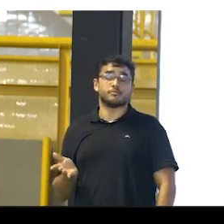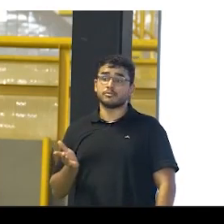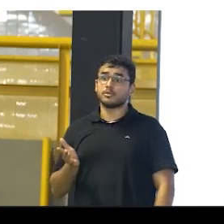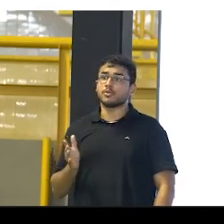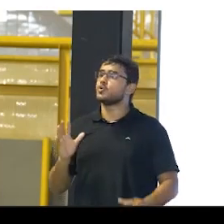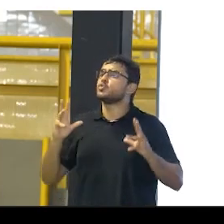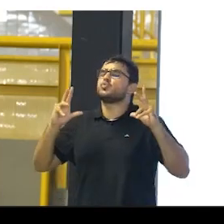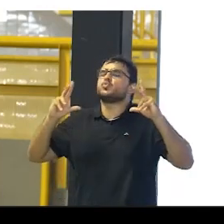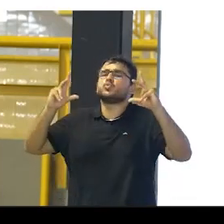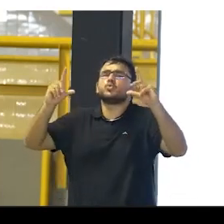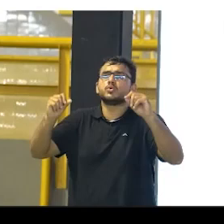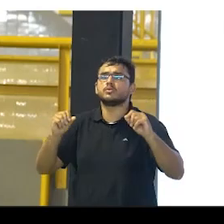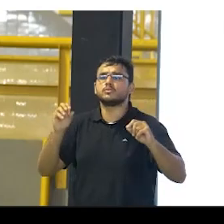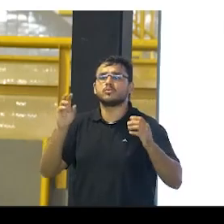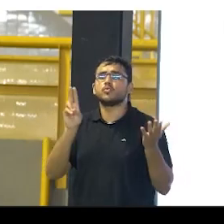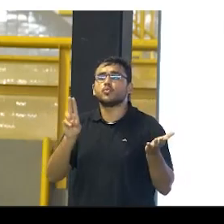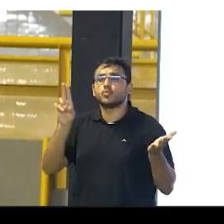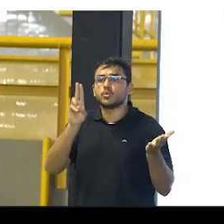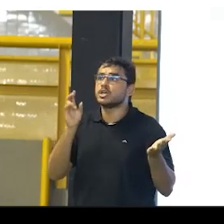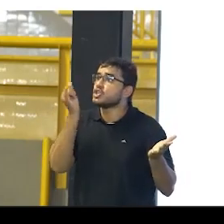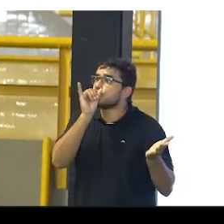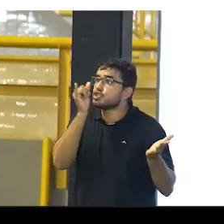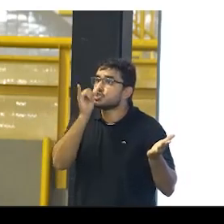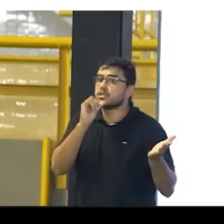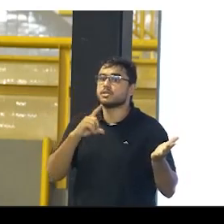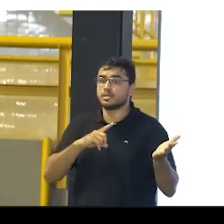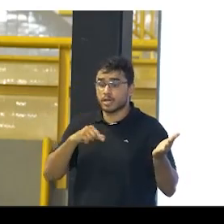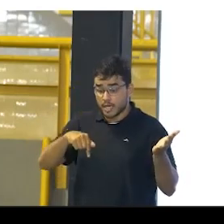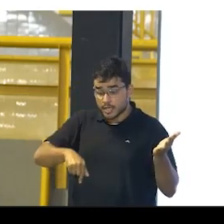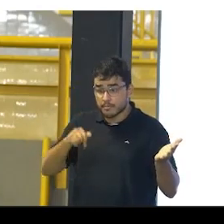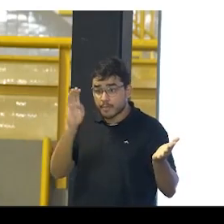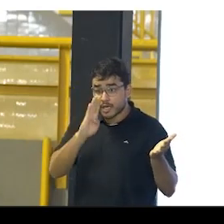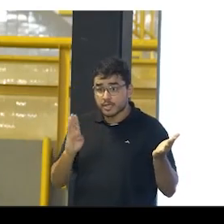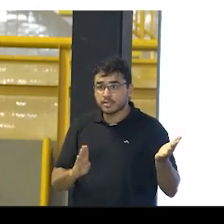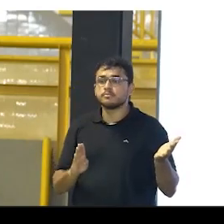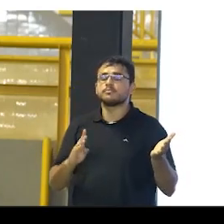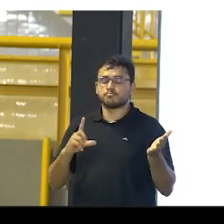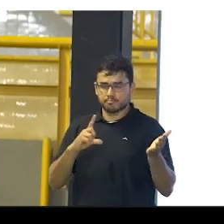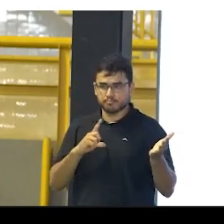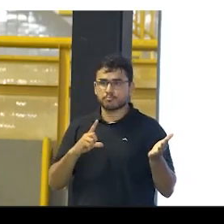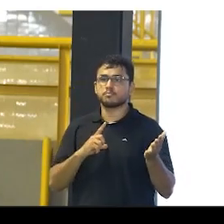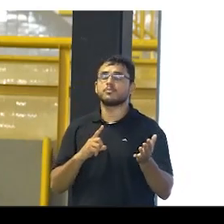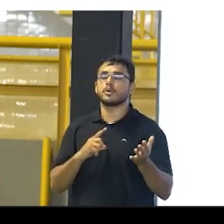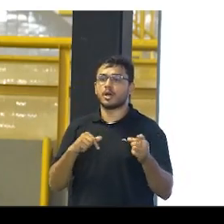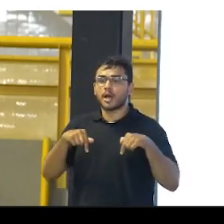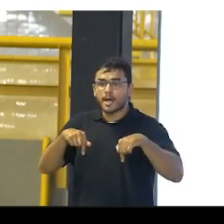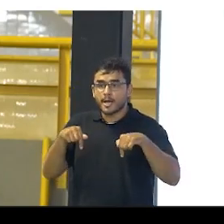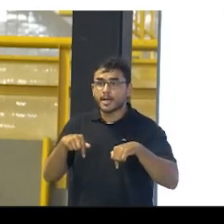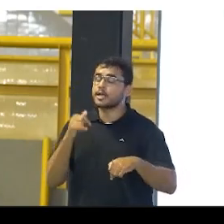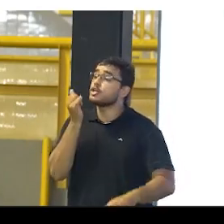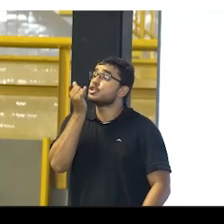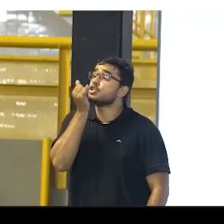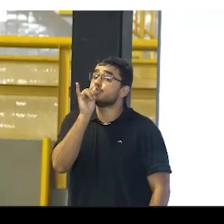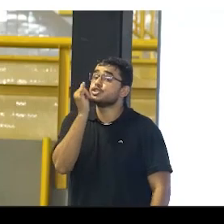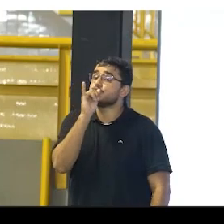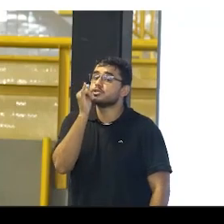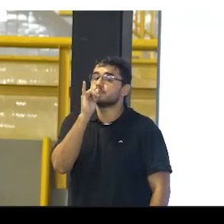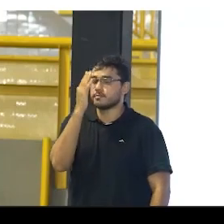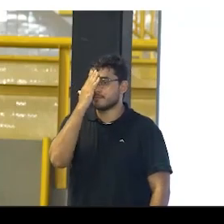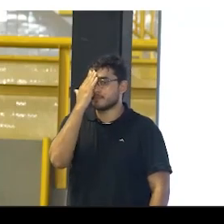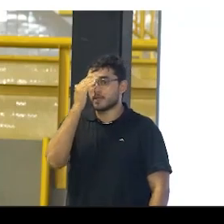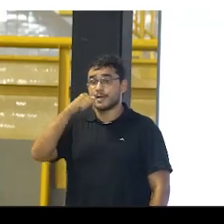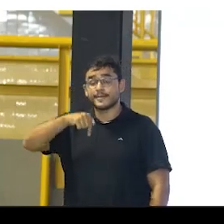seja, toda e qualquer fonte de energia. O Brasil é o país que contém, dentro dessa matriz energética,